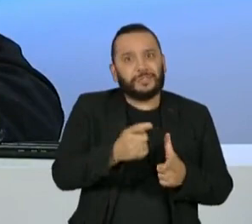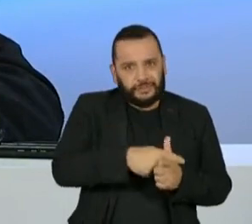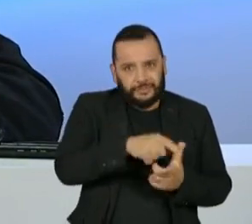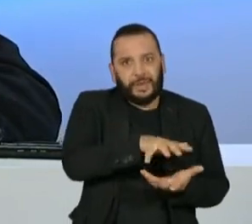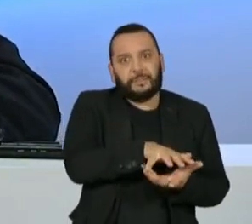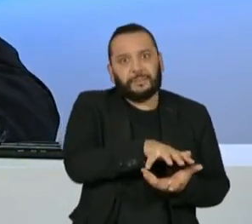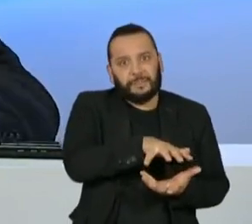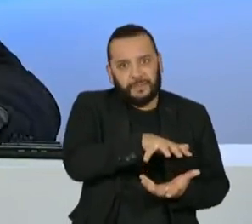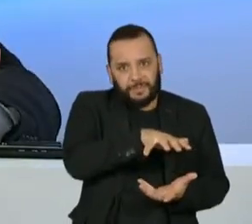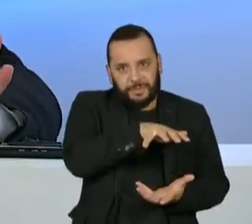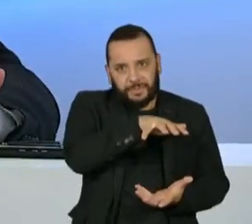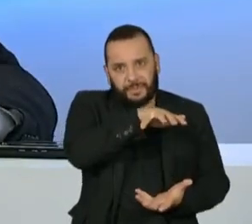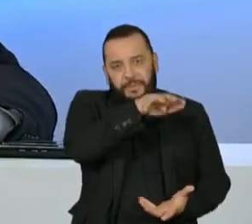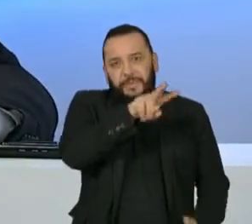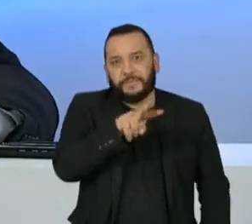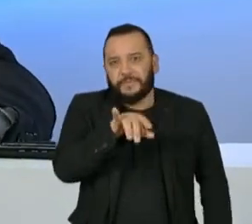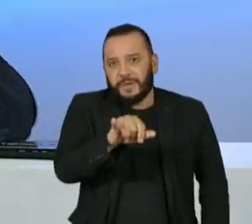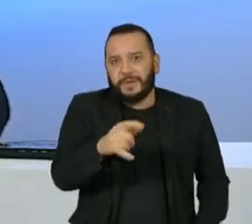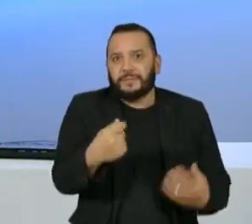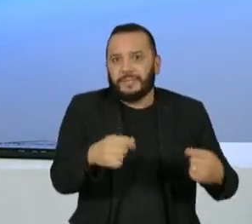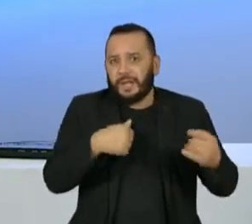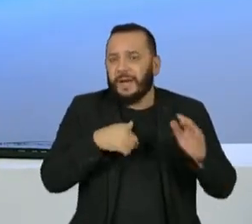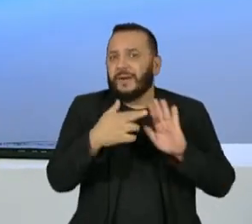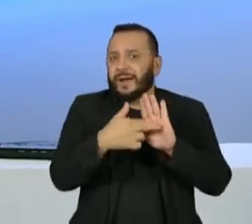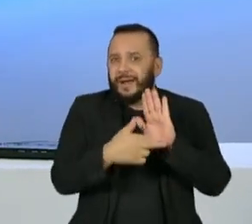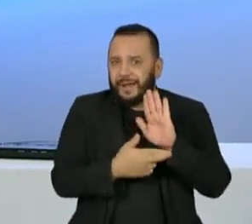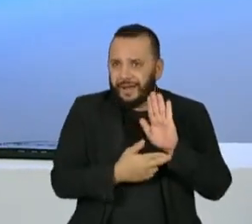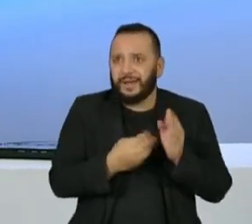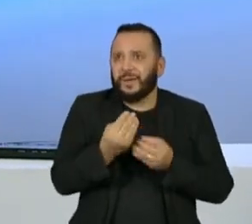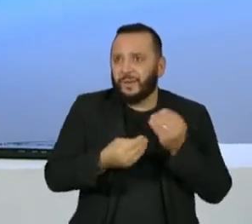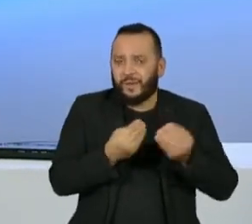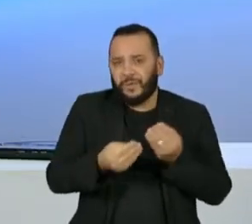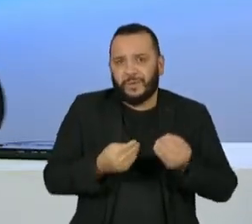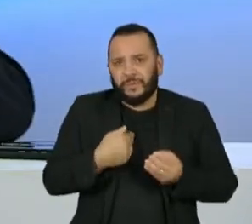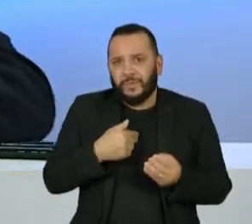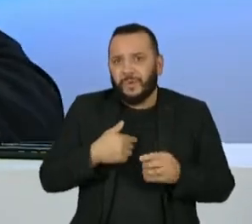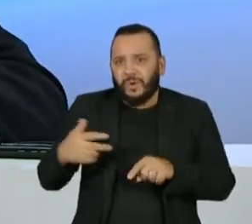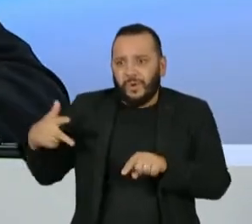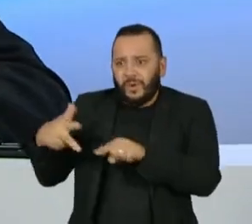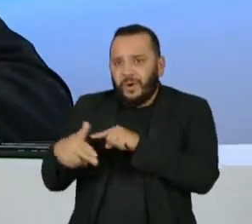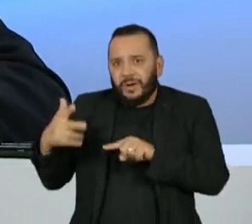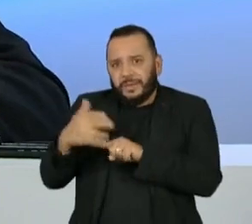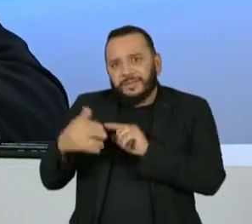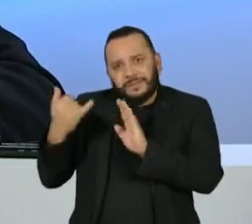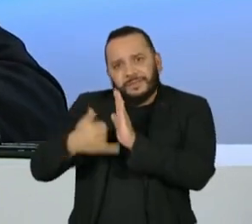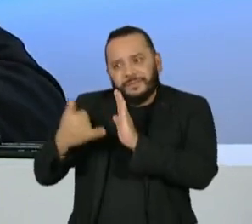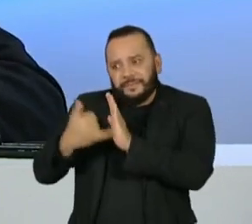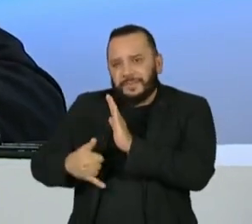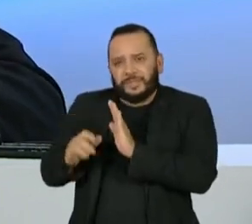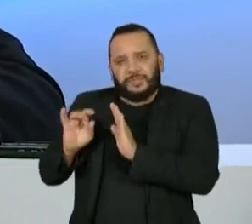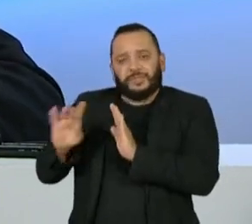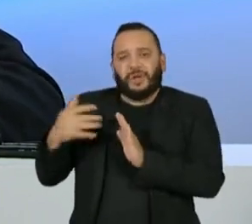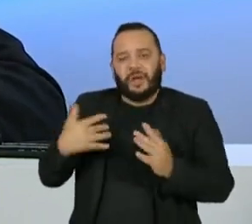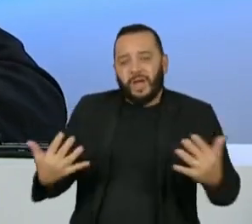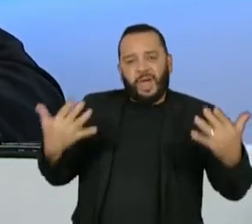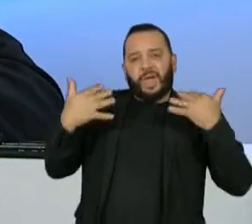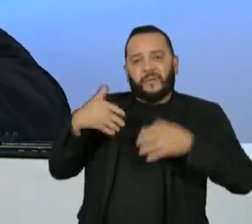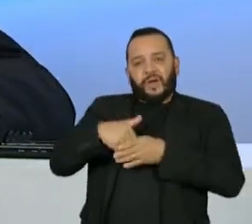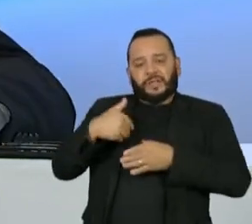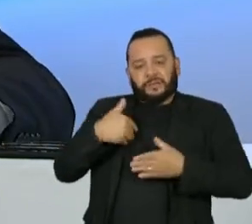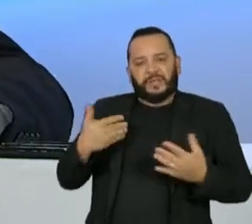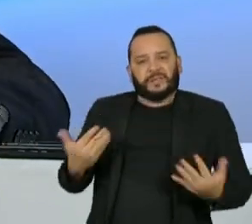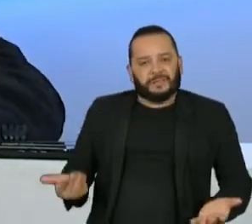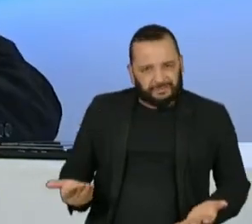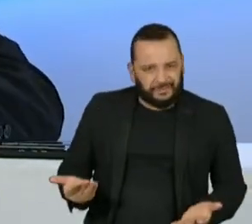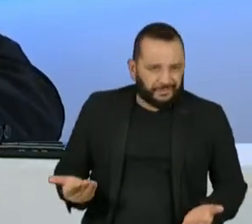tá crescente não tem que ter uma regra também para disciplinar esse tipo de corte de imposto populista algum tipo de regra